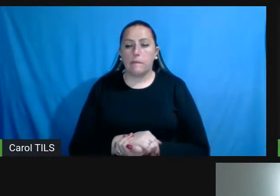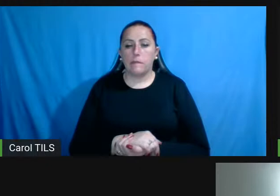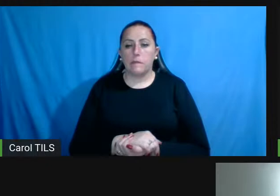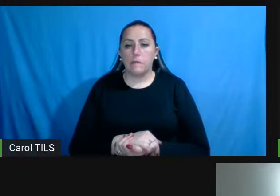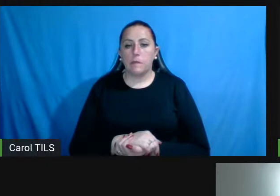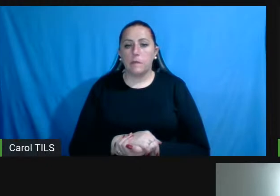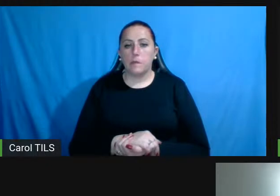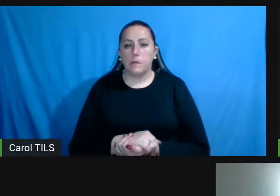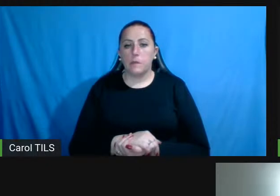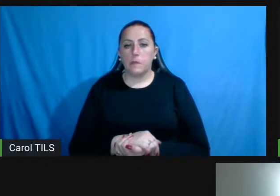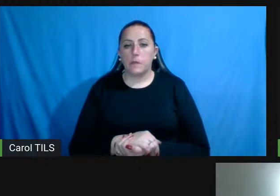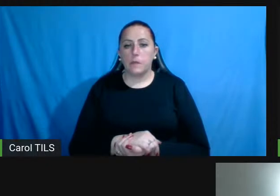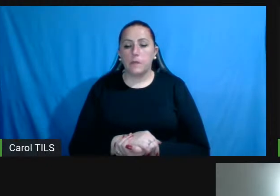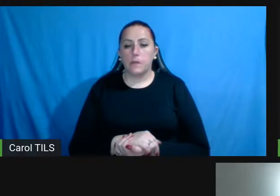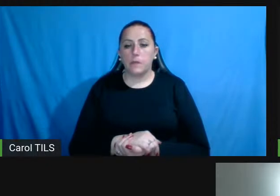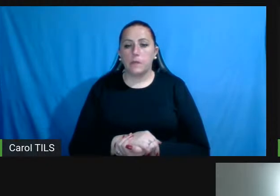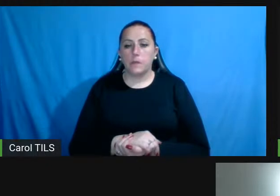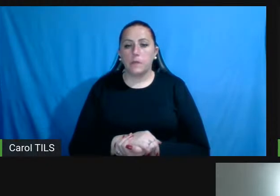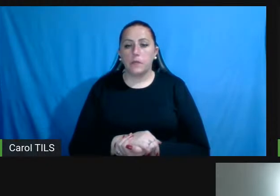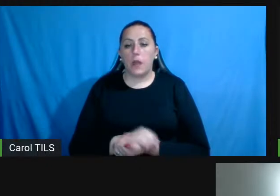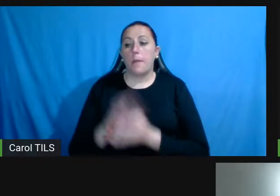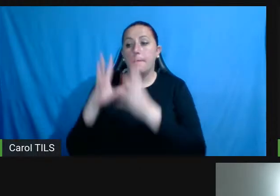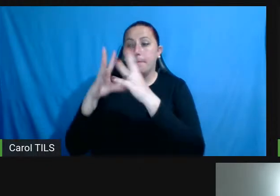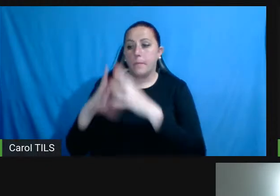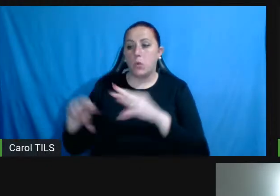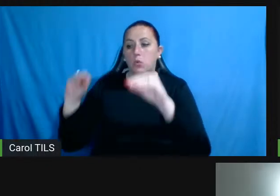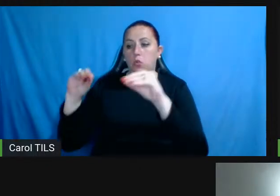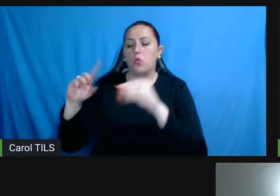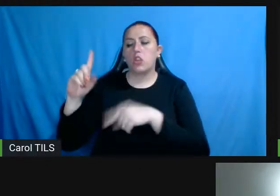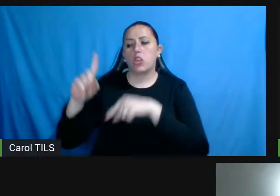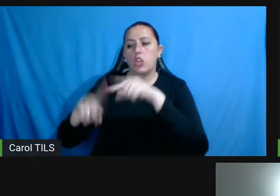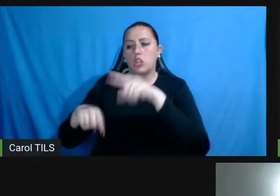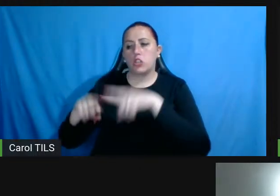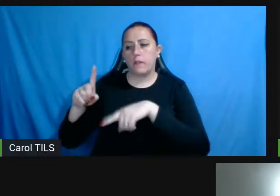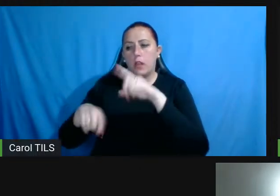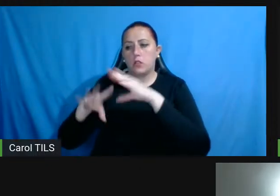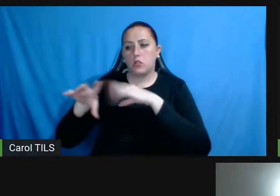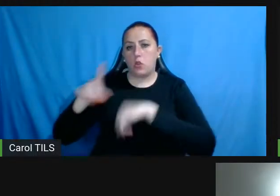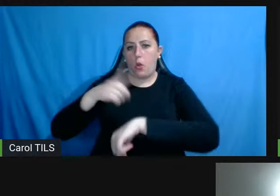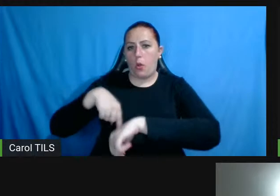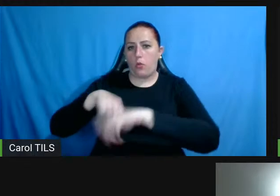No Moodle e atividades complementares, né? Tá.